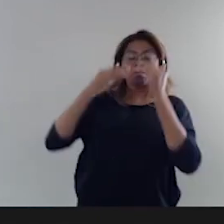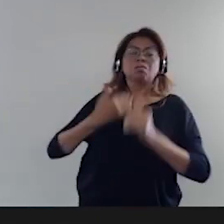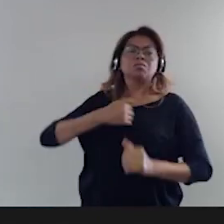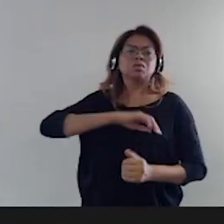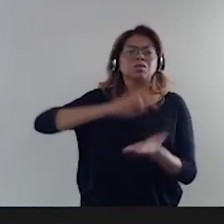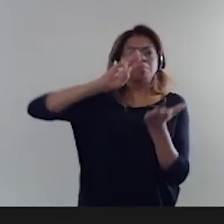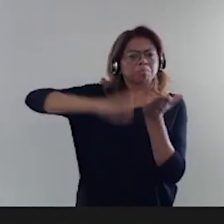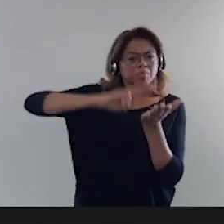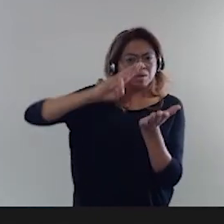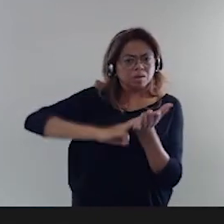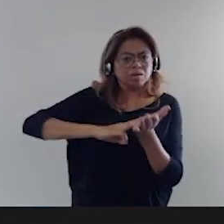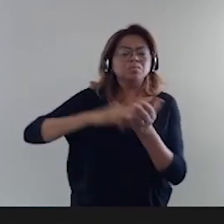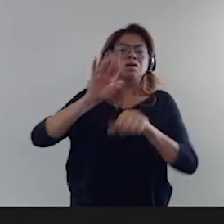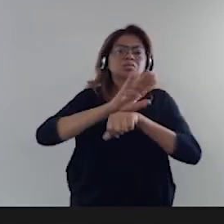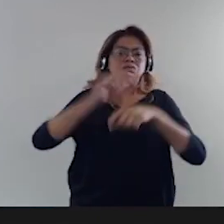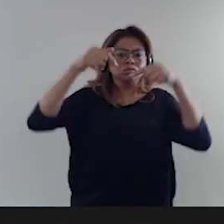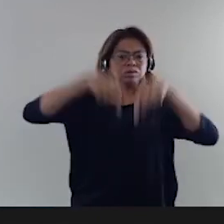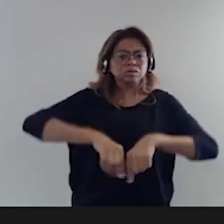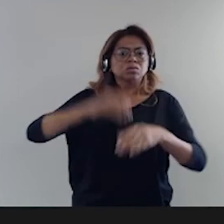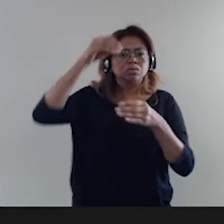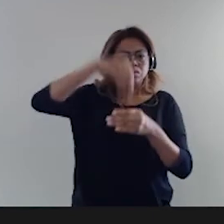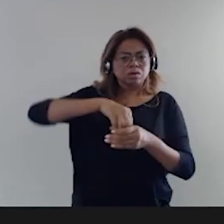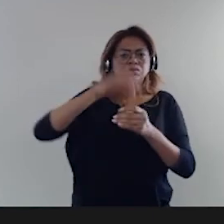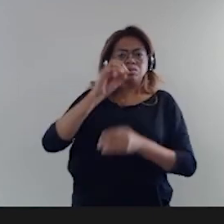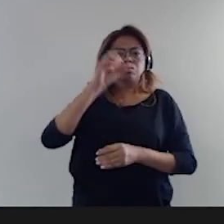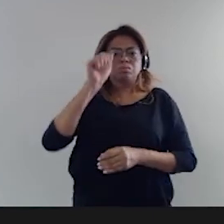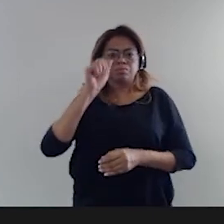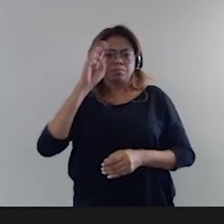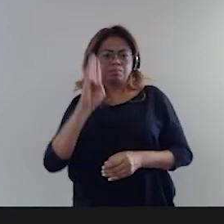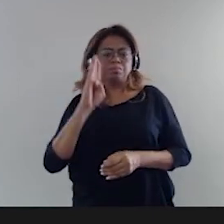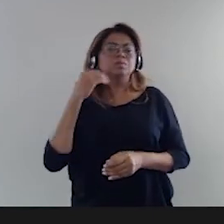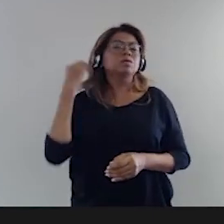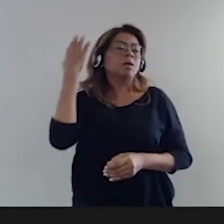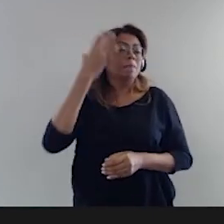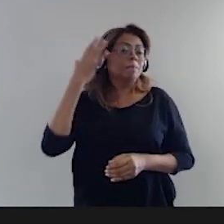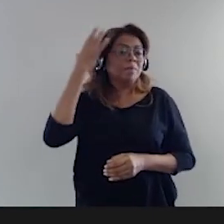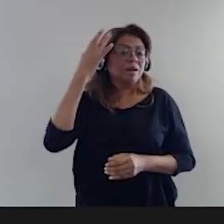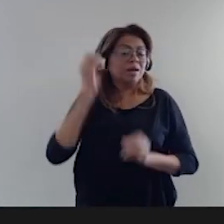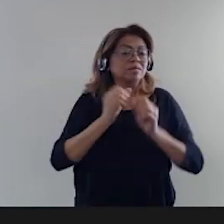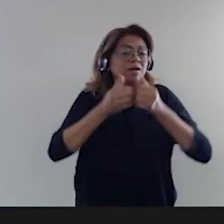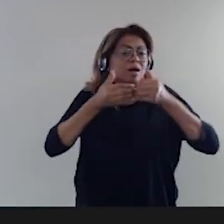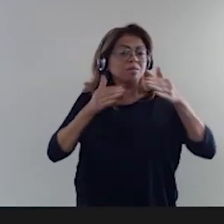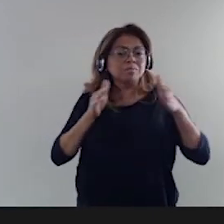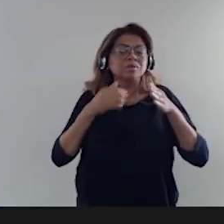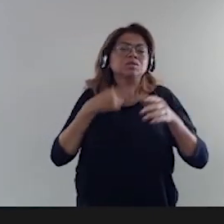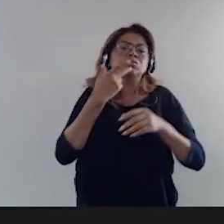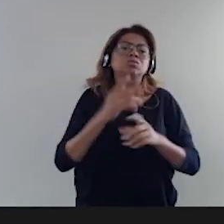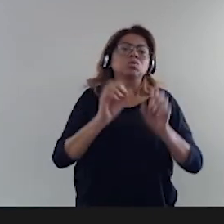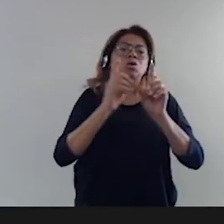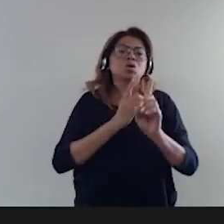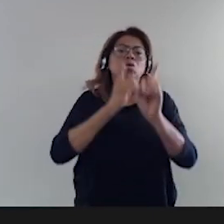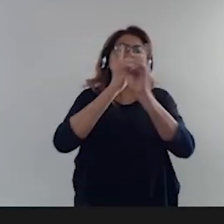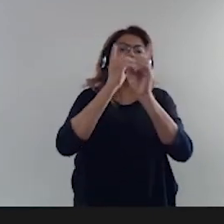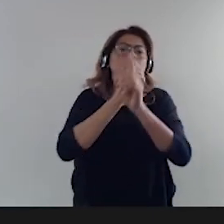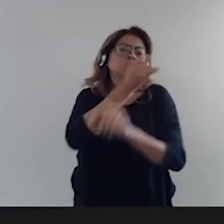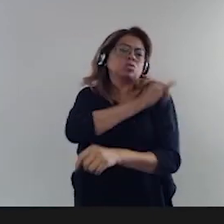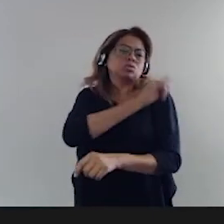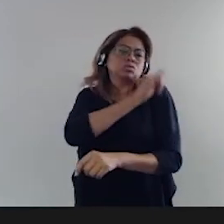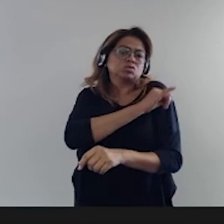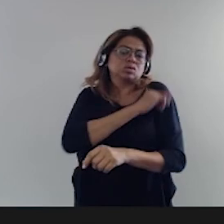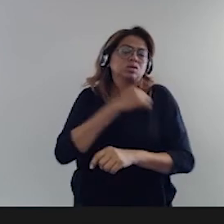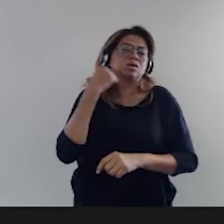Comissão Constitucional da OAB, proferiu a palestra de abertura na Conferência Nacional dos Advogados no Rio de